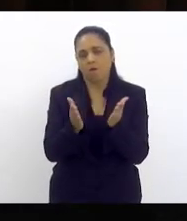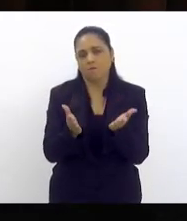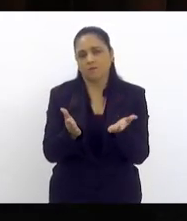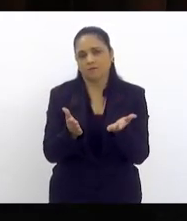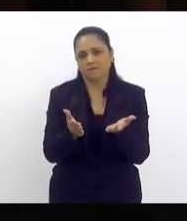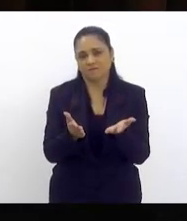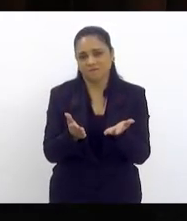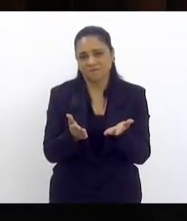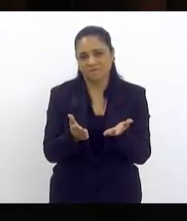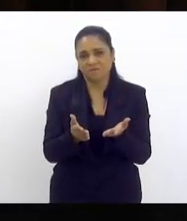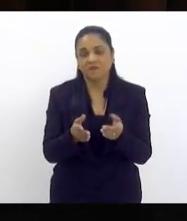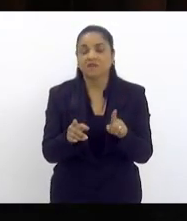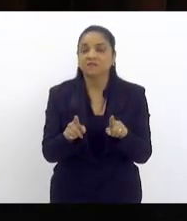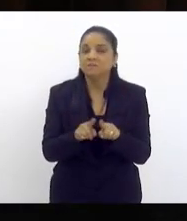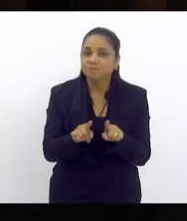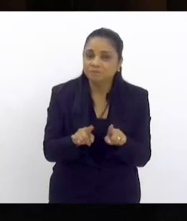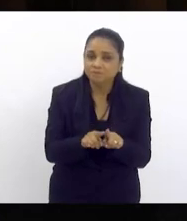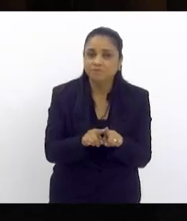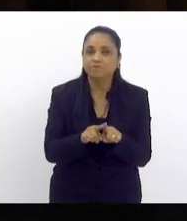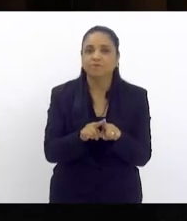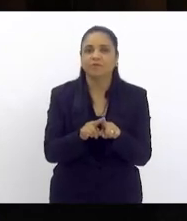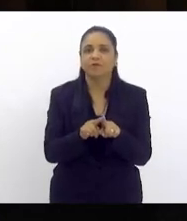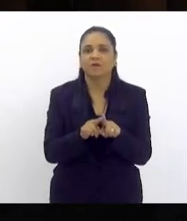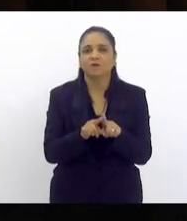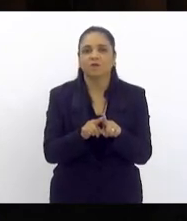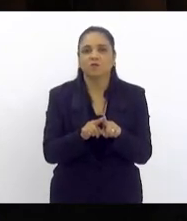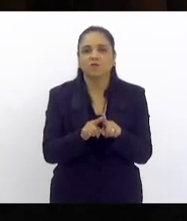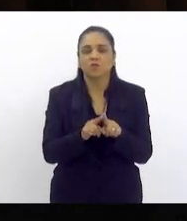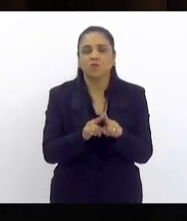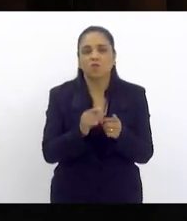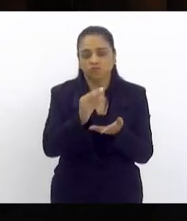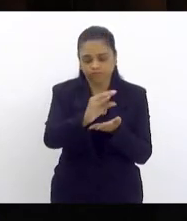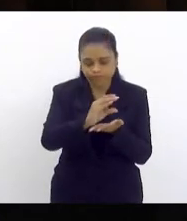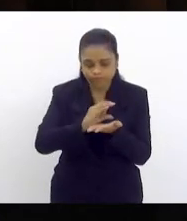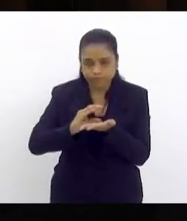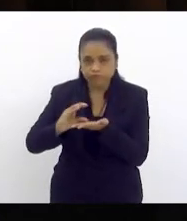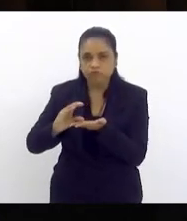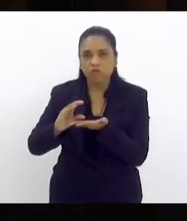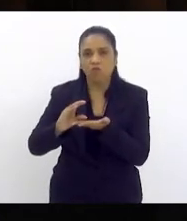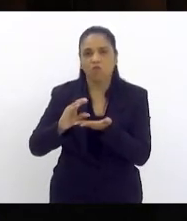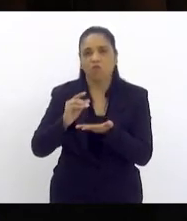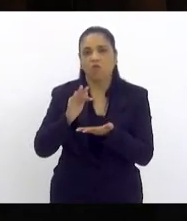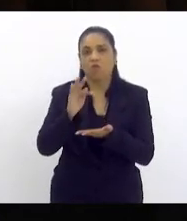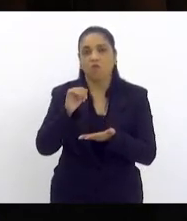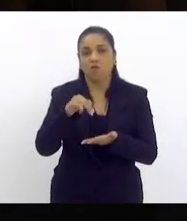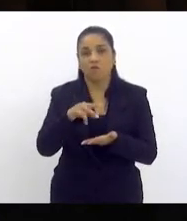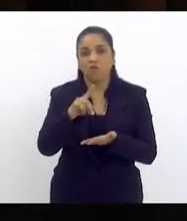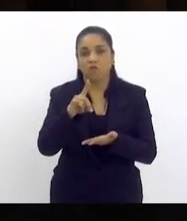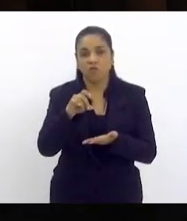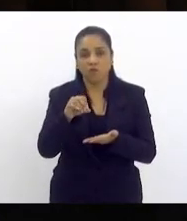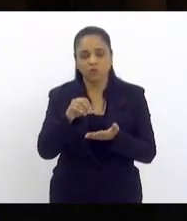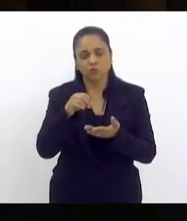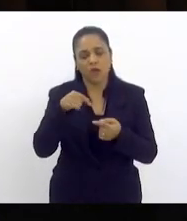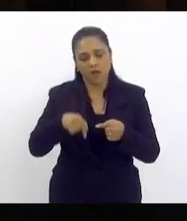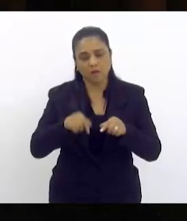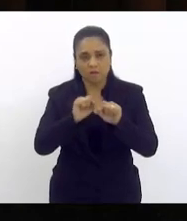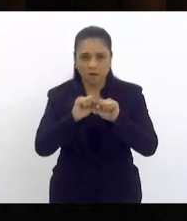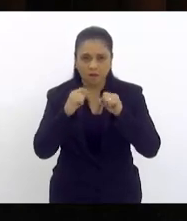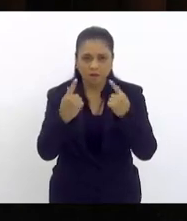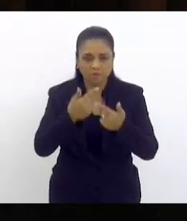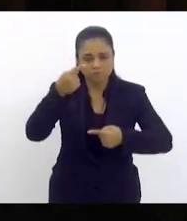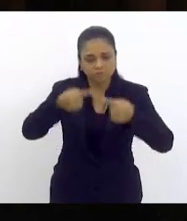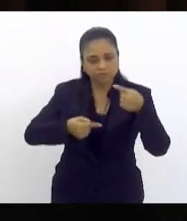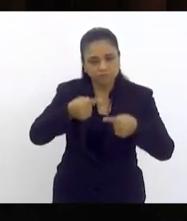A gente tem aqui também o Fundo Soberano, que foi um debate que essa casa fez justamente para que a